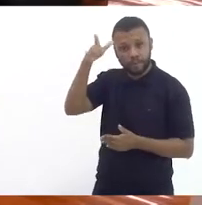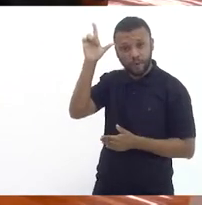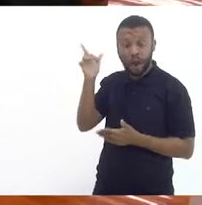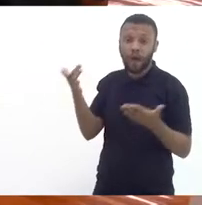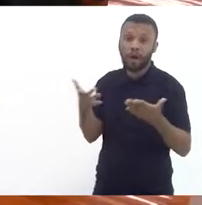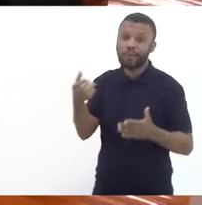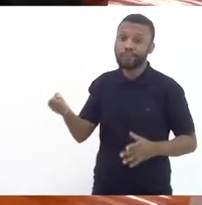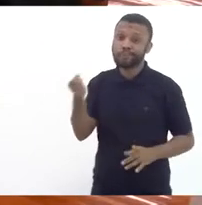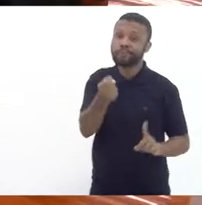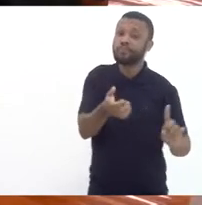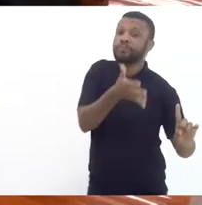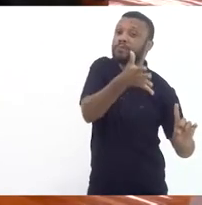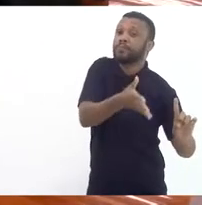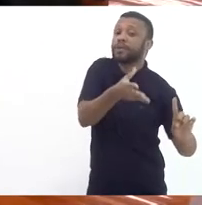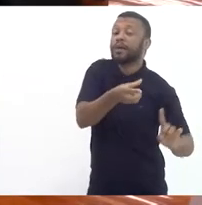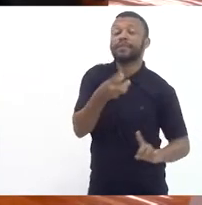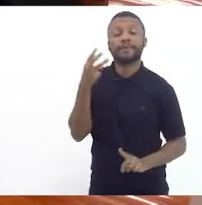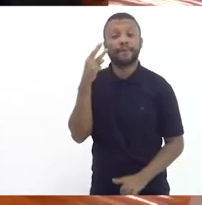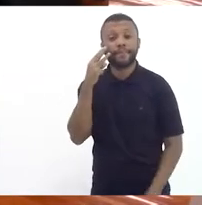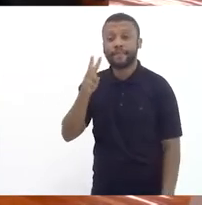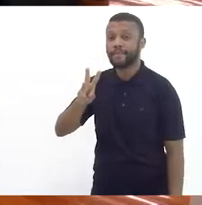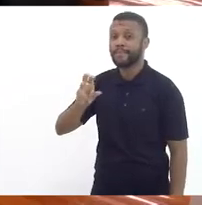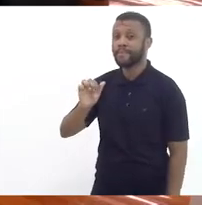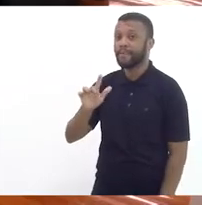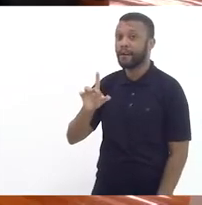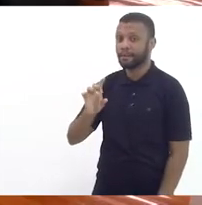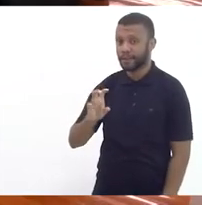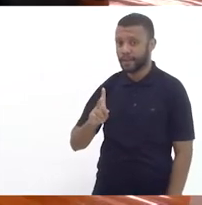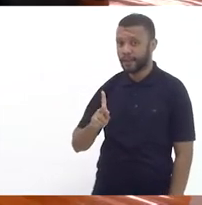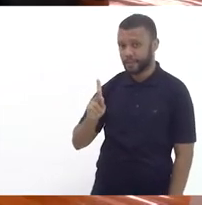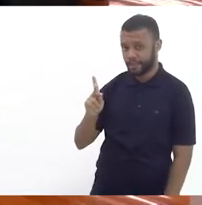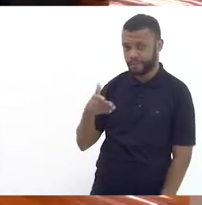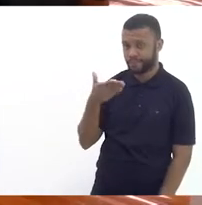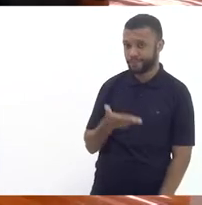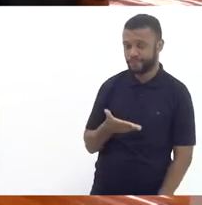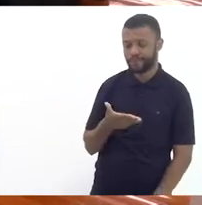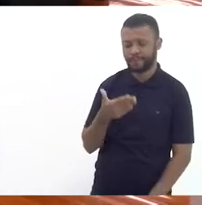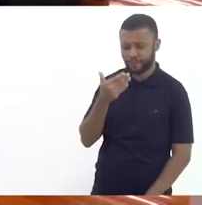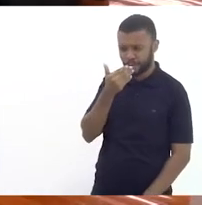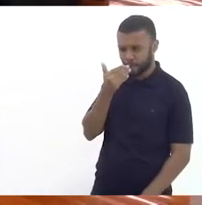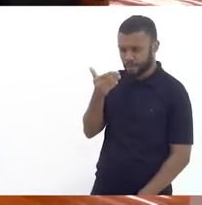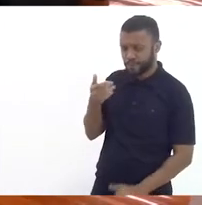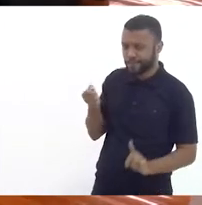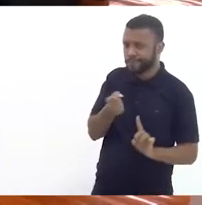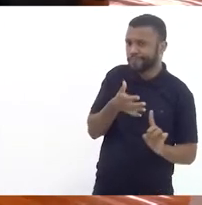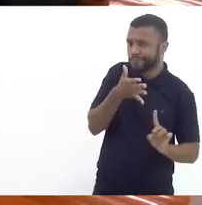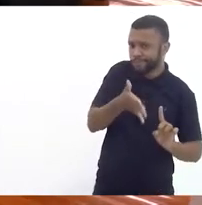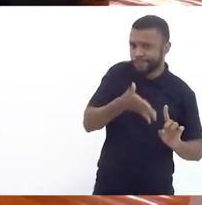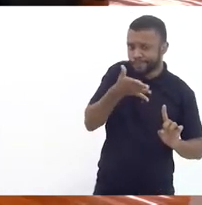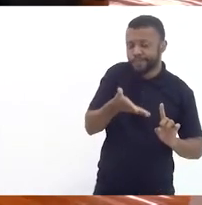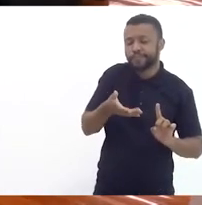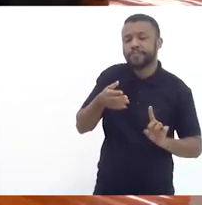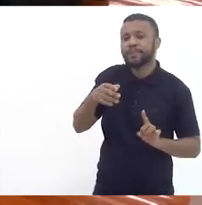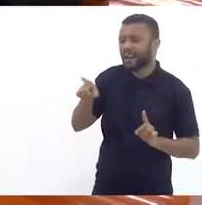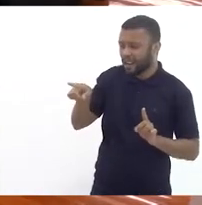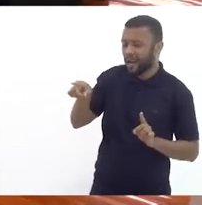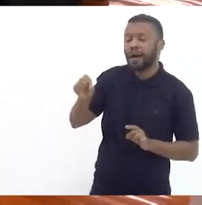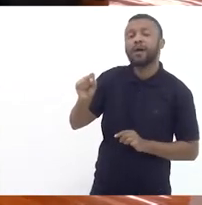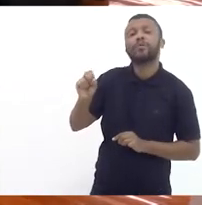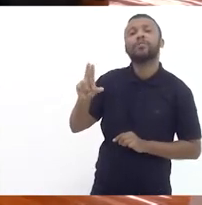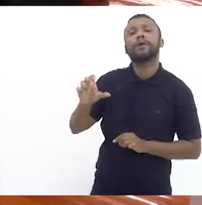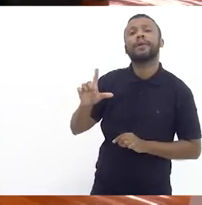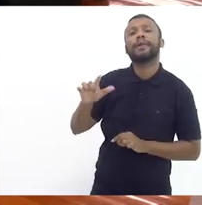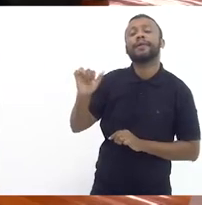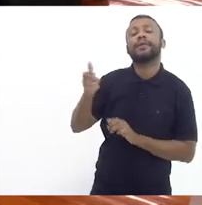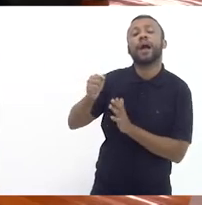deputado Valdec. E o senhor solicitou, a Sueli já anotou, a